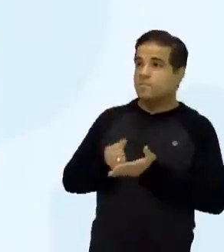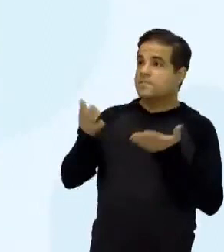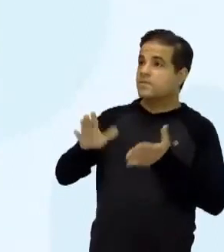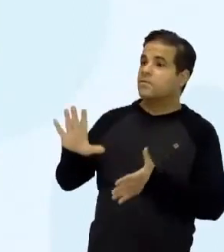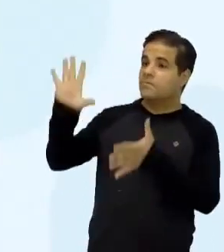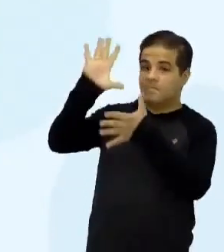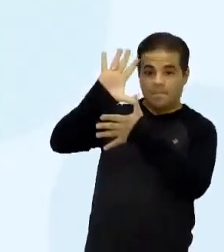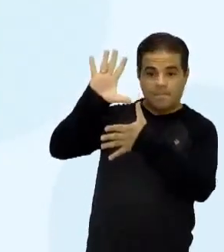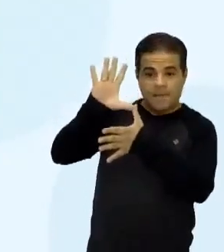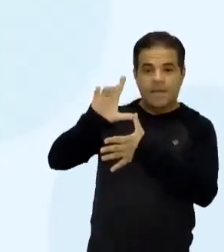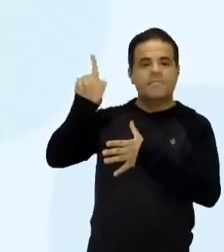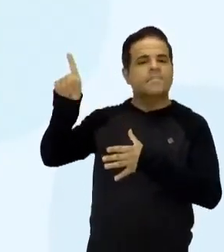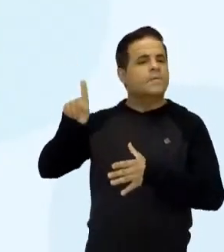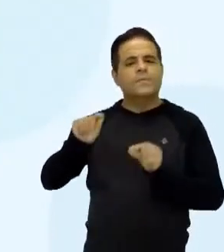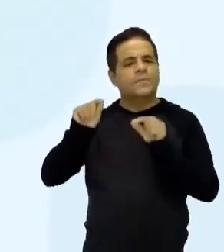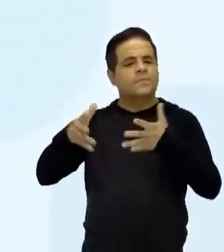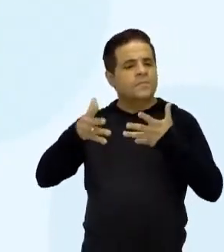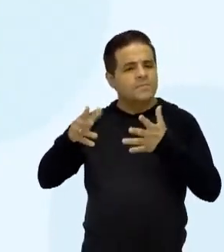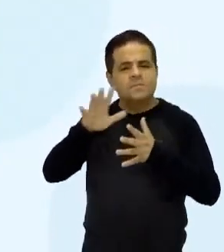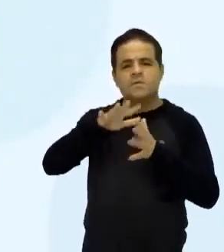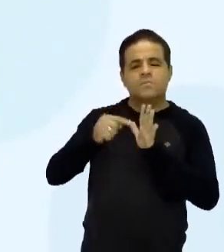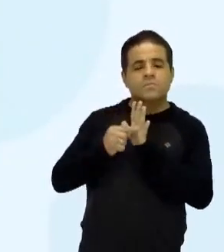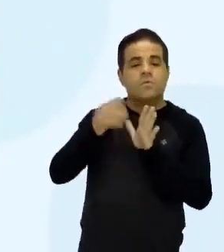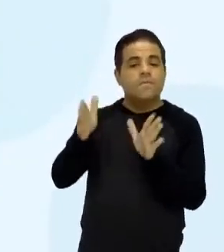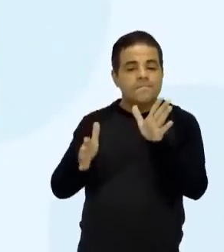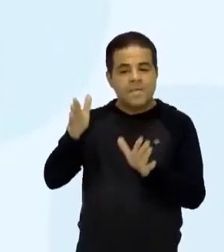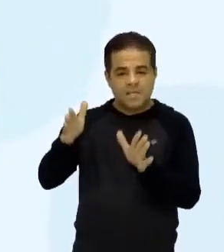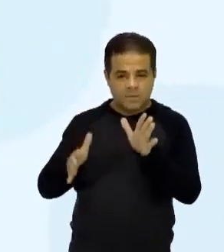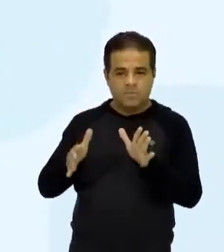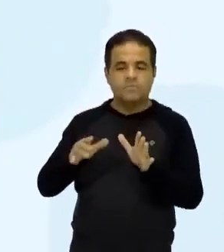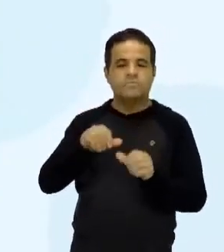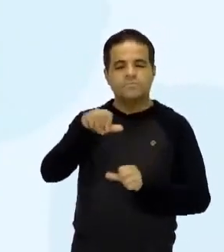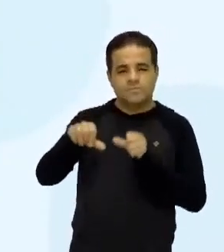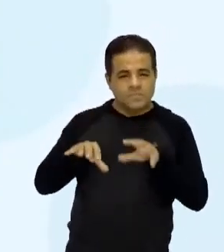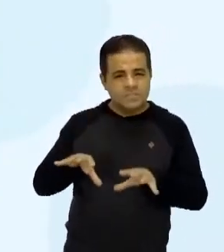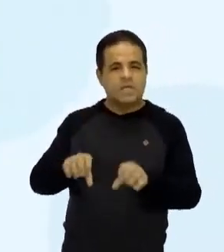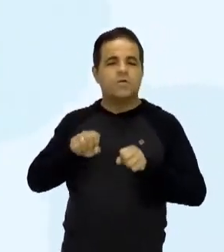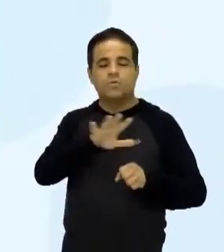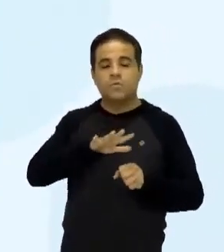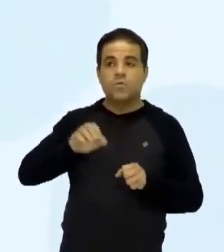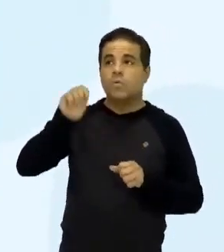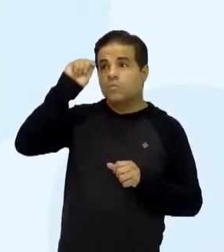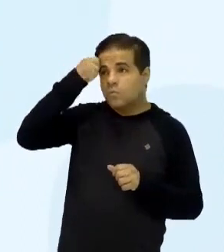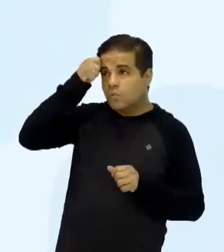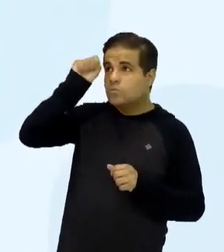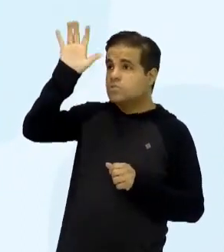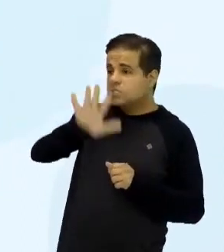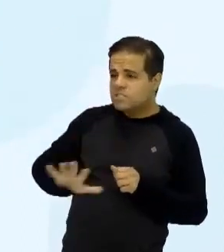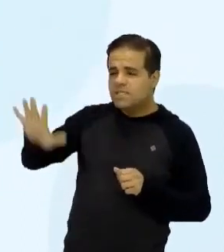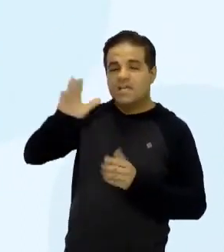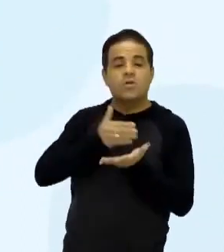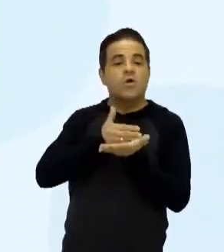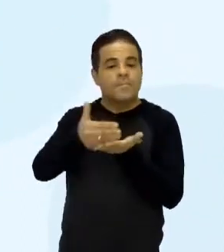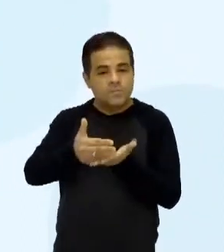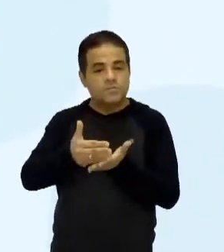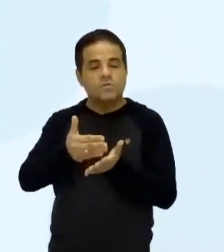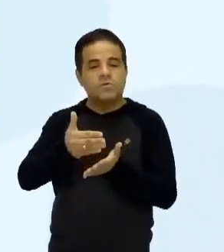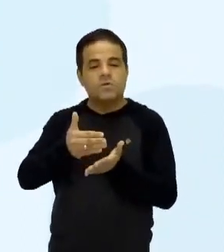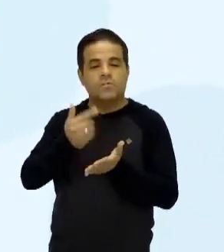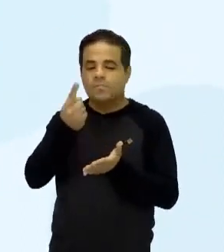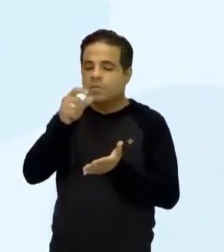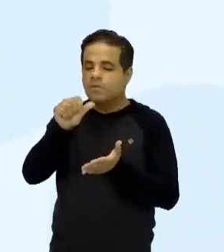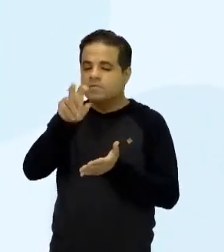na verdade é uma animação, mostrando o período de descolonização do continente africano, que se dá início aí na década